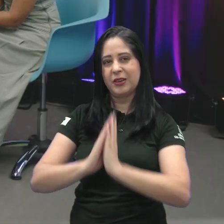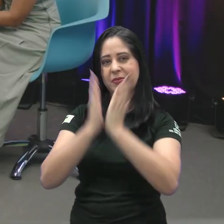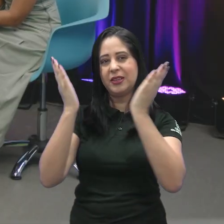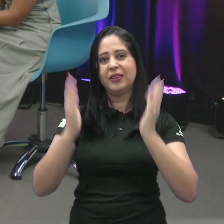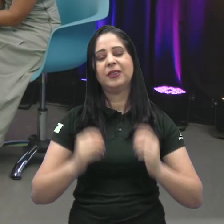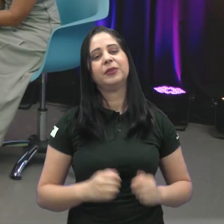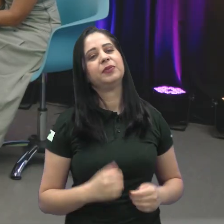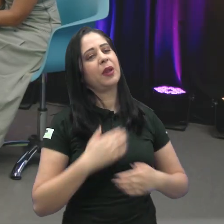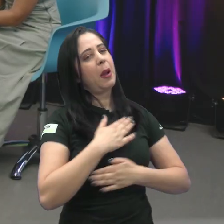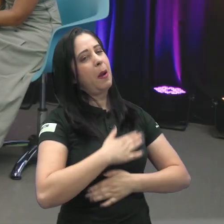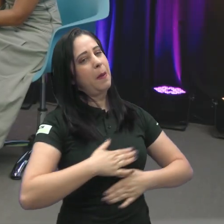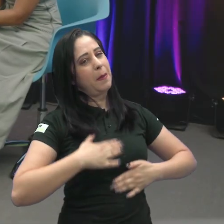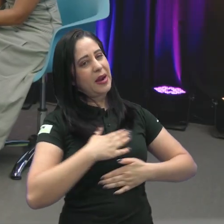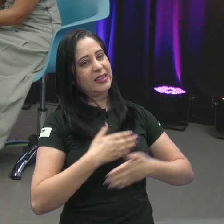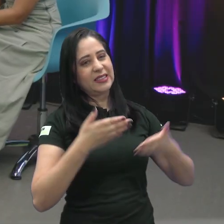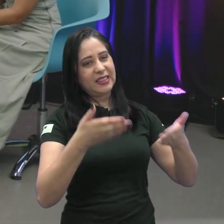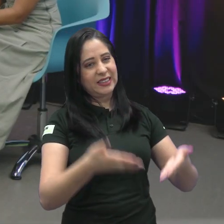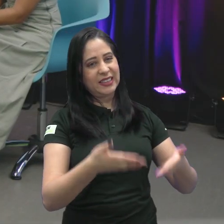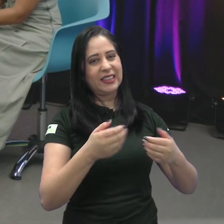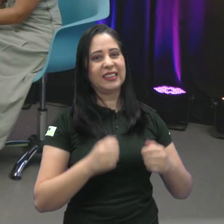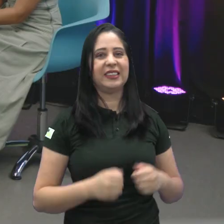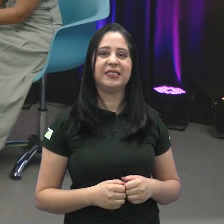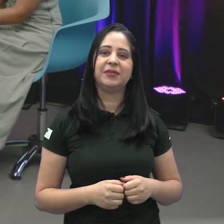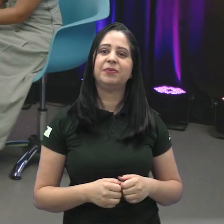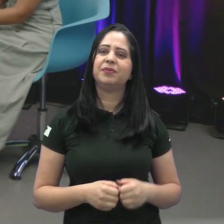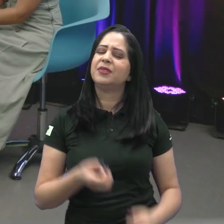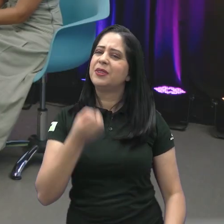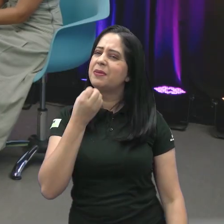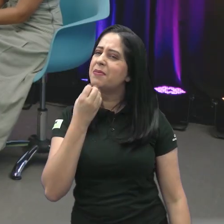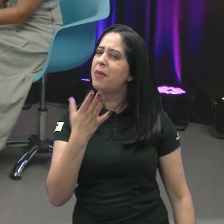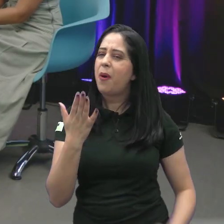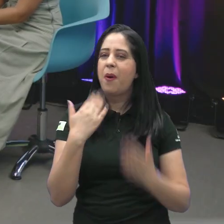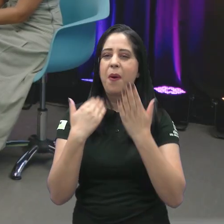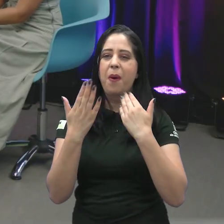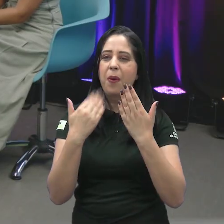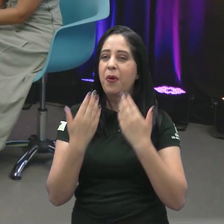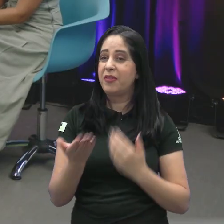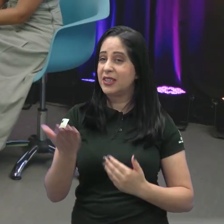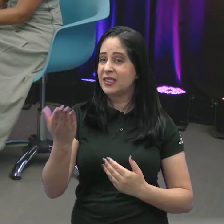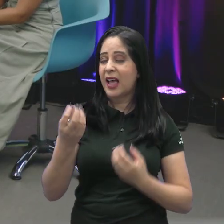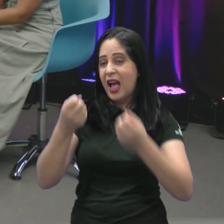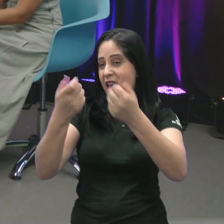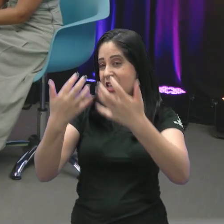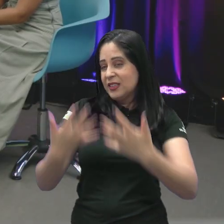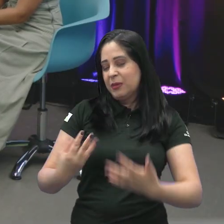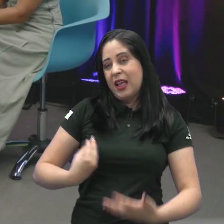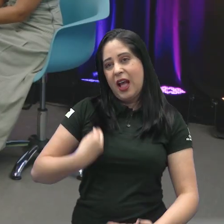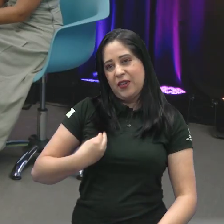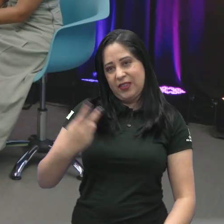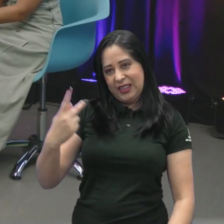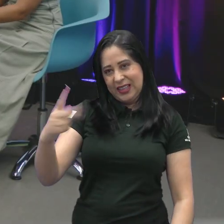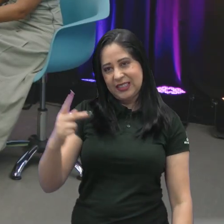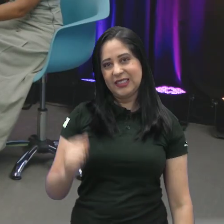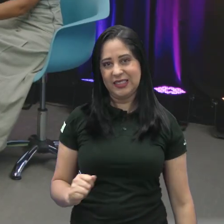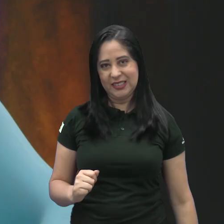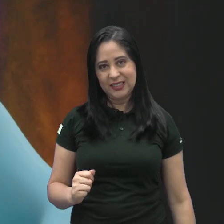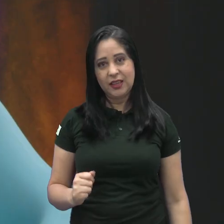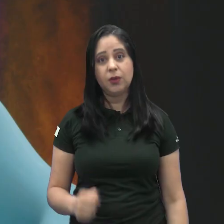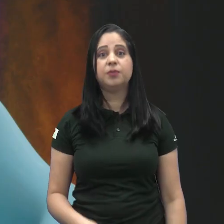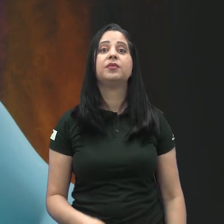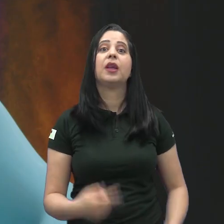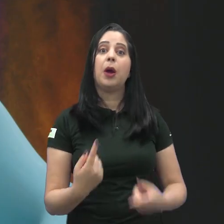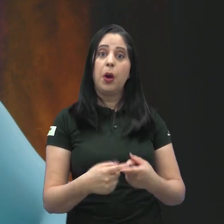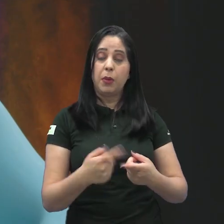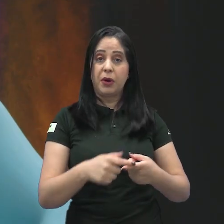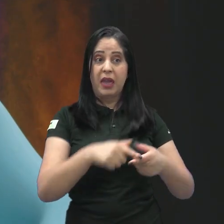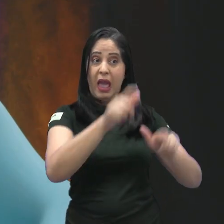Inspiração. Oi, é um prazer estar aqui, falar com vocês. Muito bom, viu, Robertinho, poder falar um pouquinho sobre a sua trajetória. E aí, para as pessoas que estão em casa,